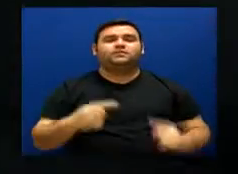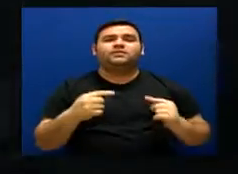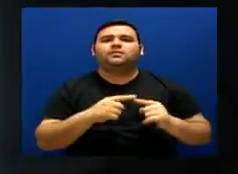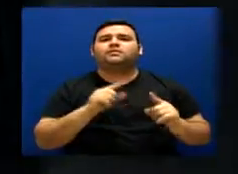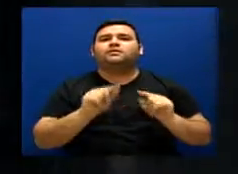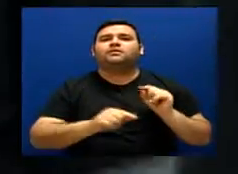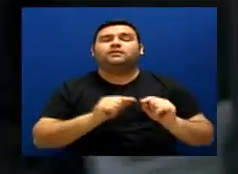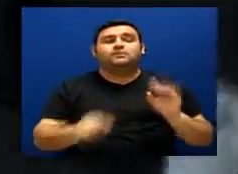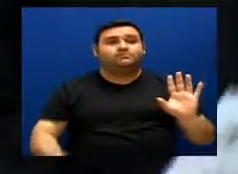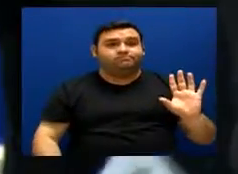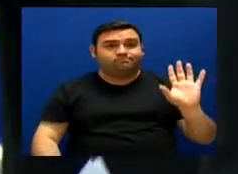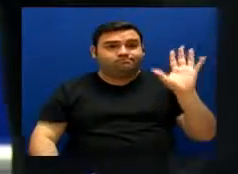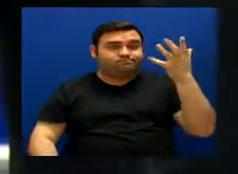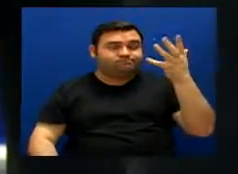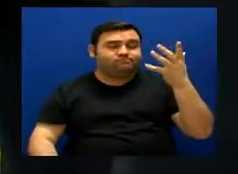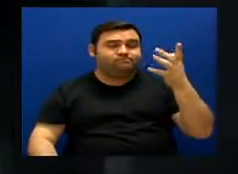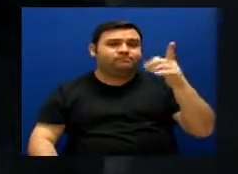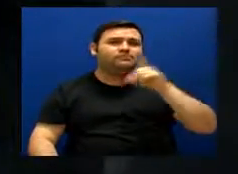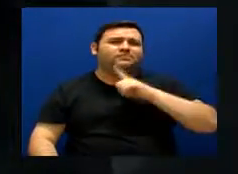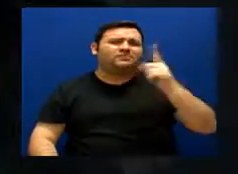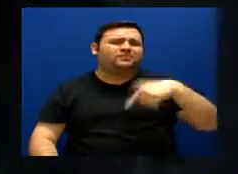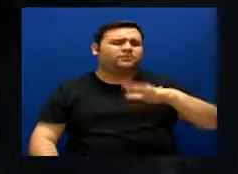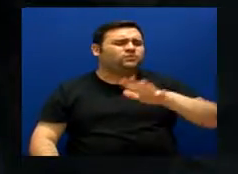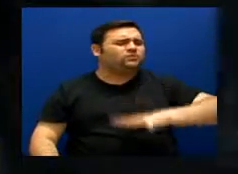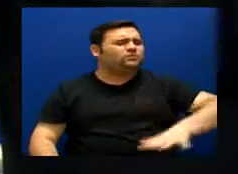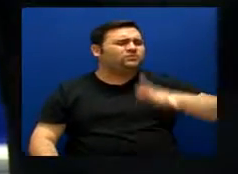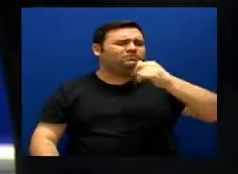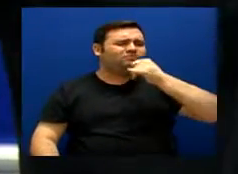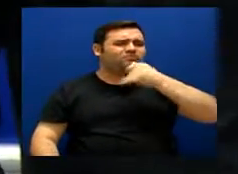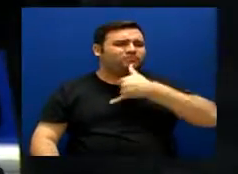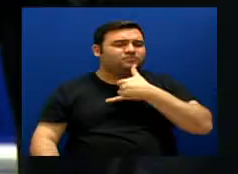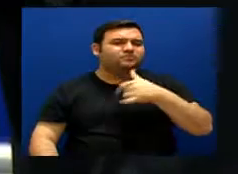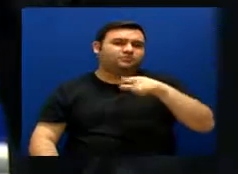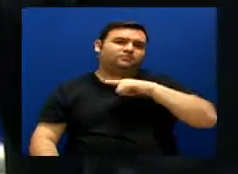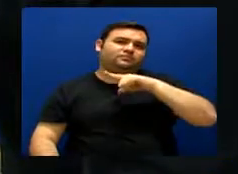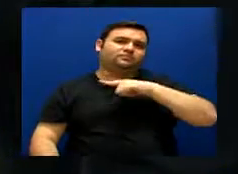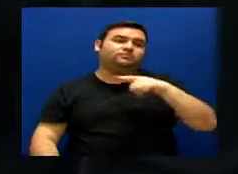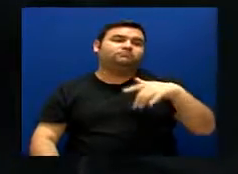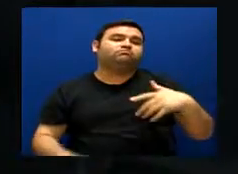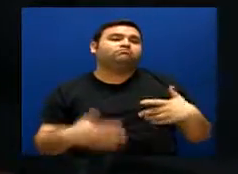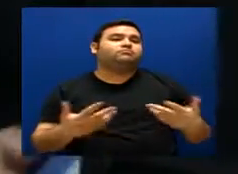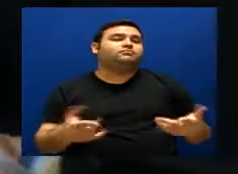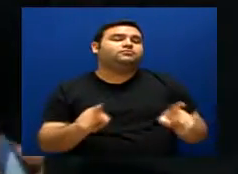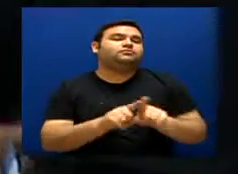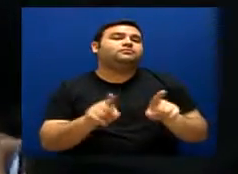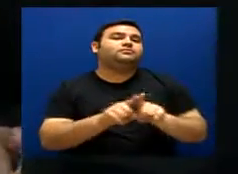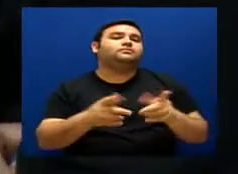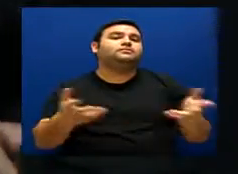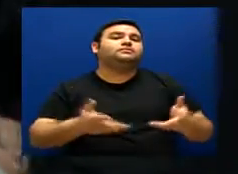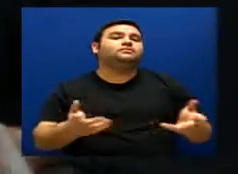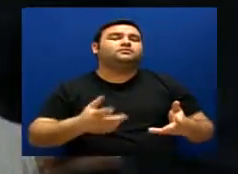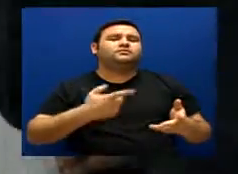relação a um fato de tristeza, e daí, presidente, eu